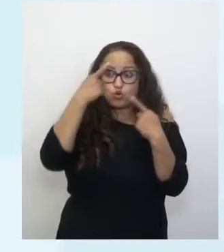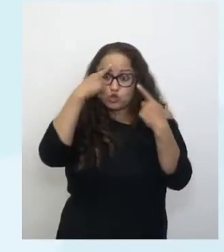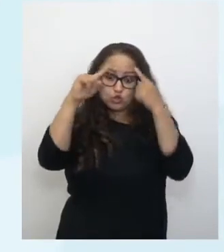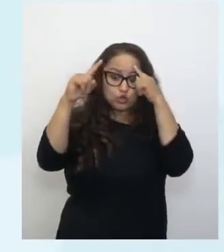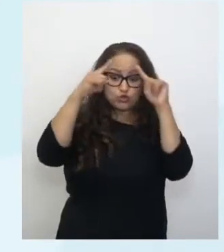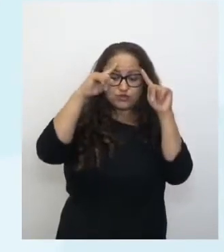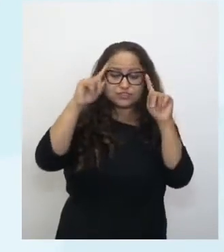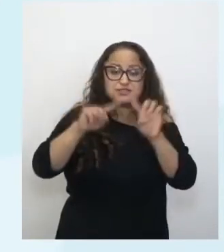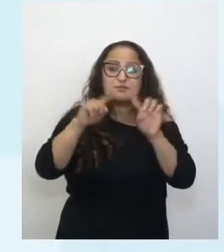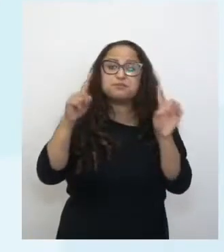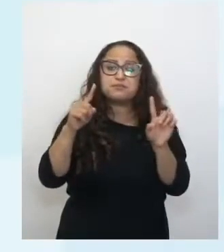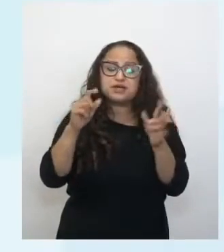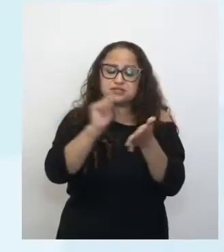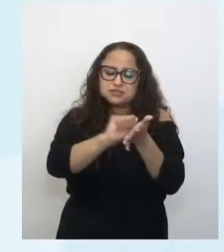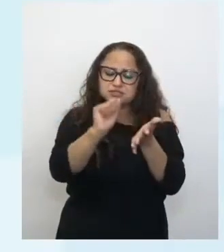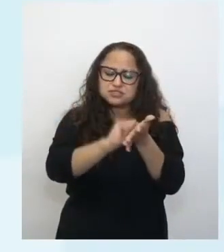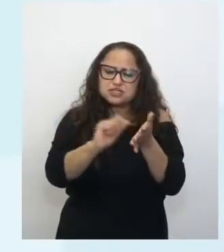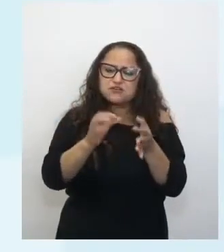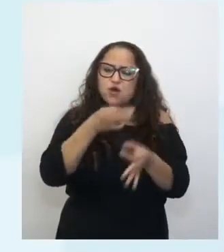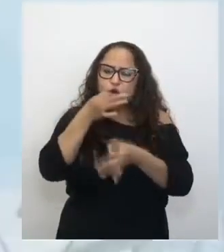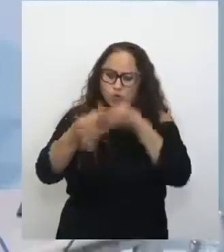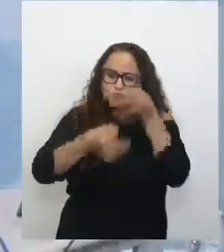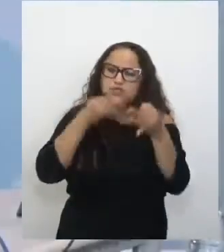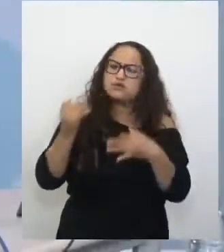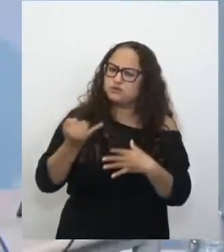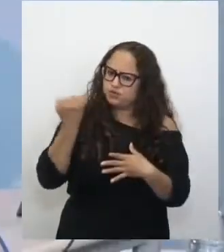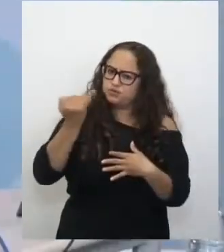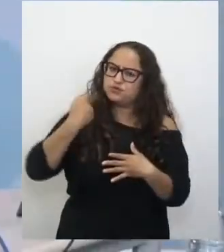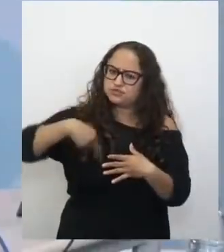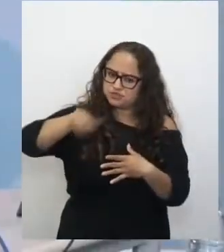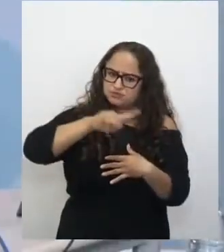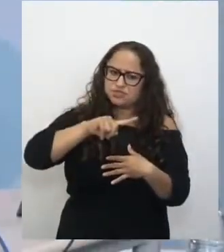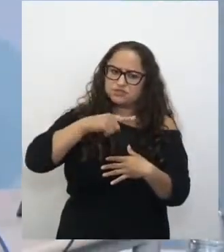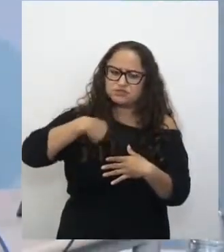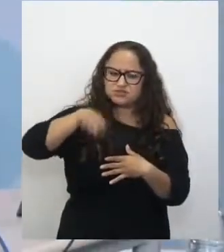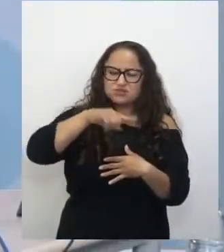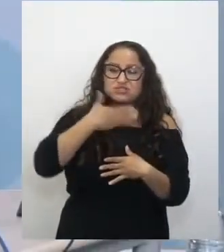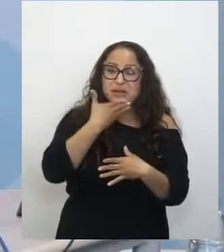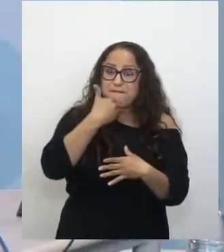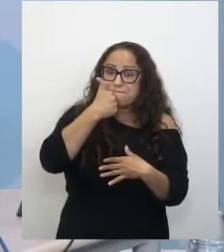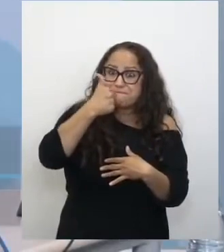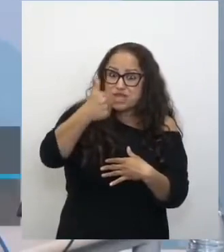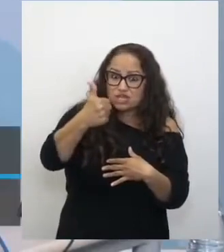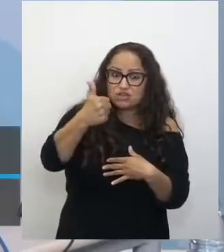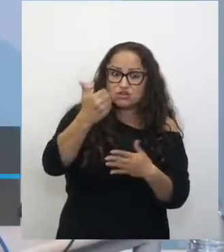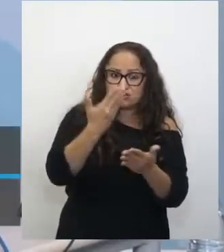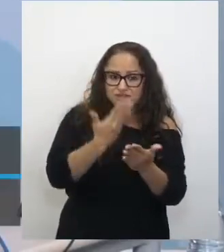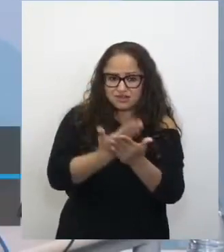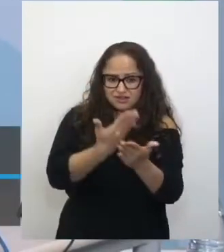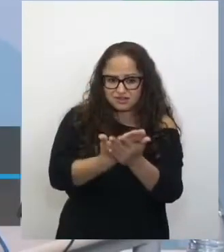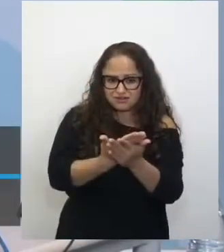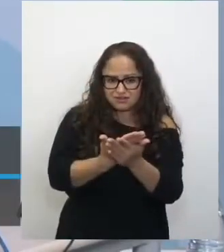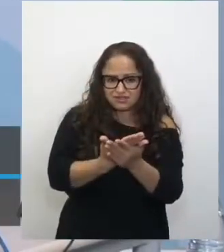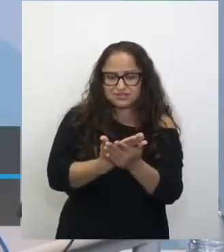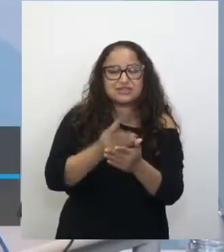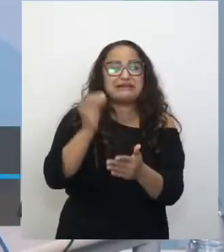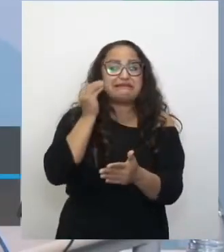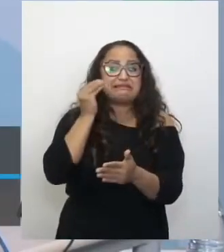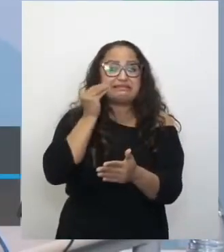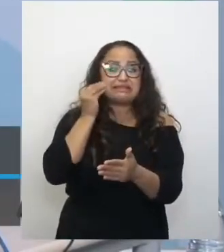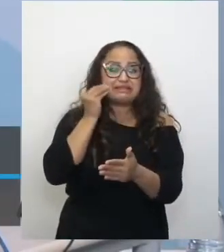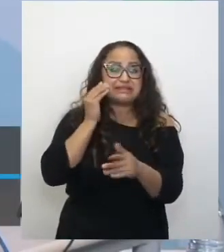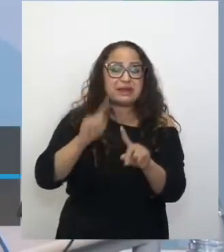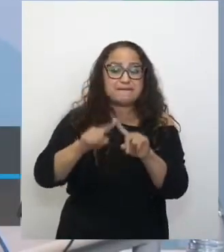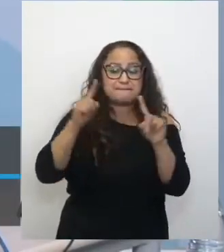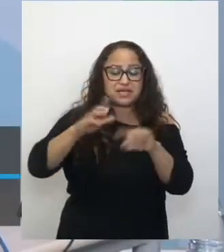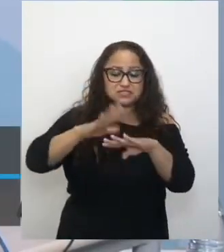dúvidas mas se inscrevam que vocês acham que essa opinião de vocês é muito importante para nós para que a gente consiga cada dia mais melhorar e tentar dar